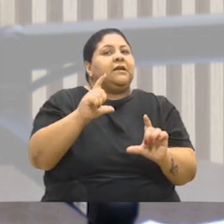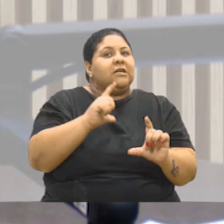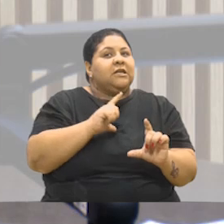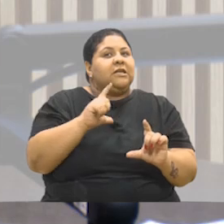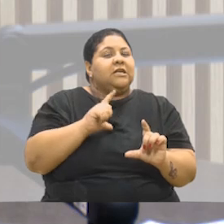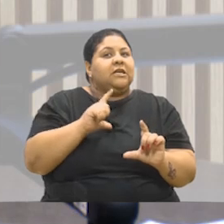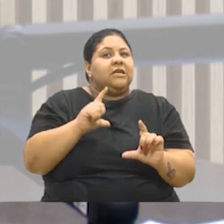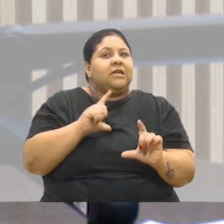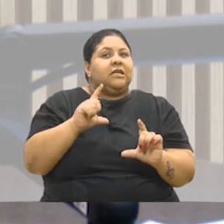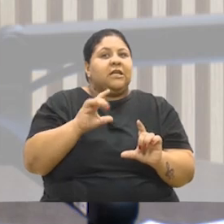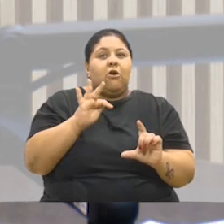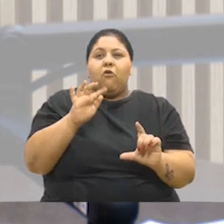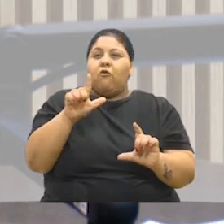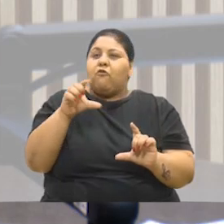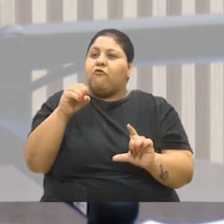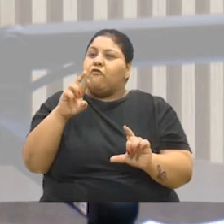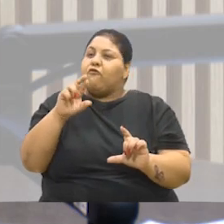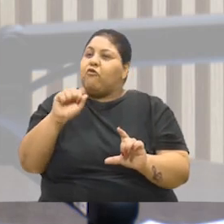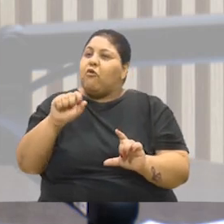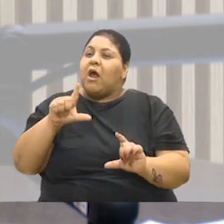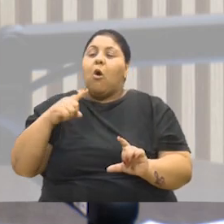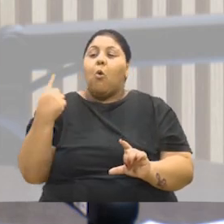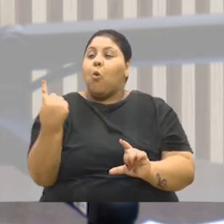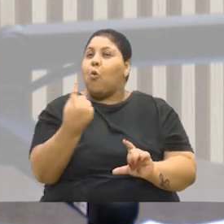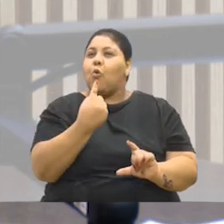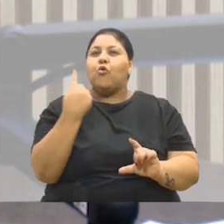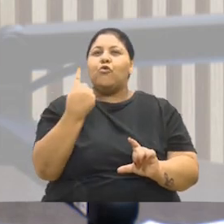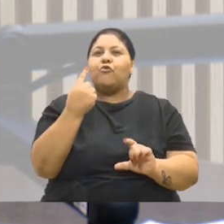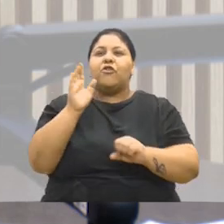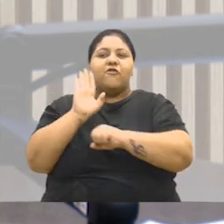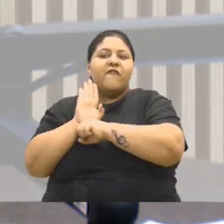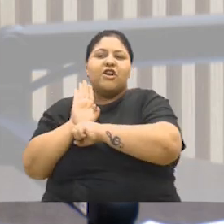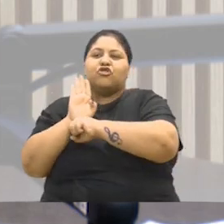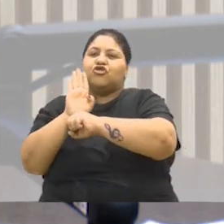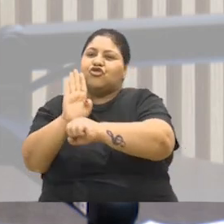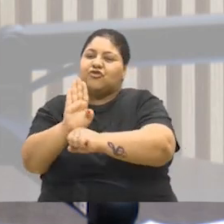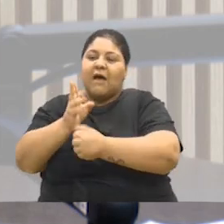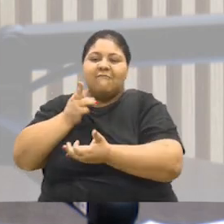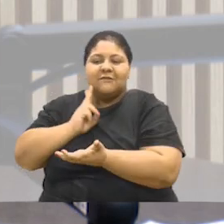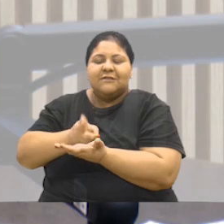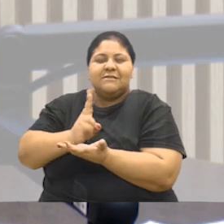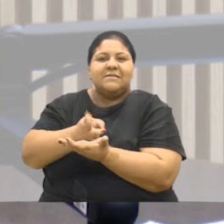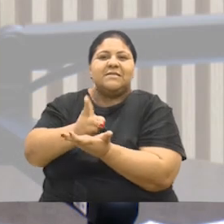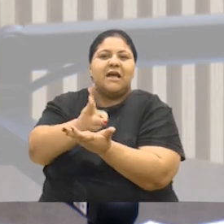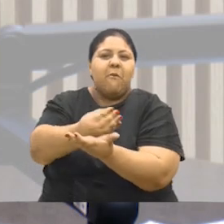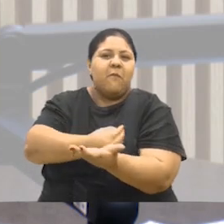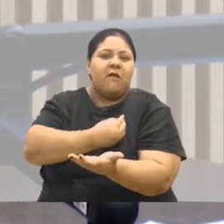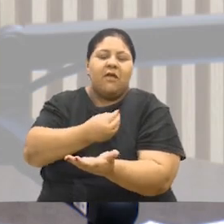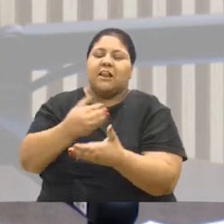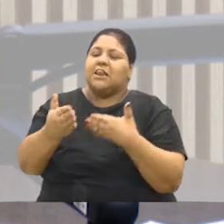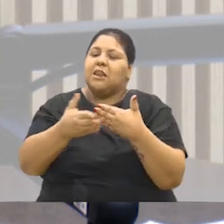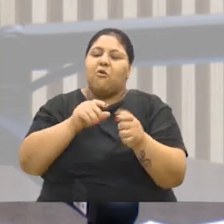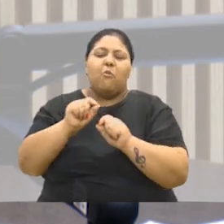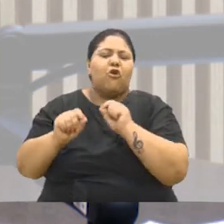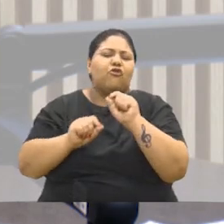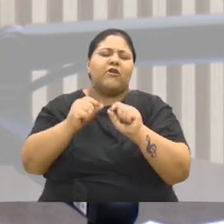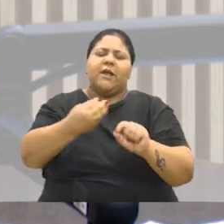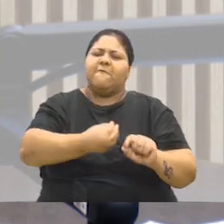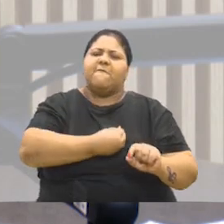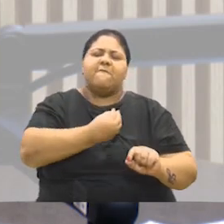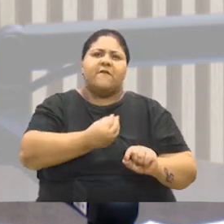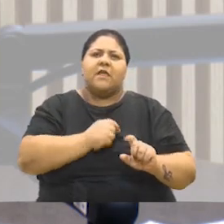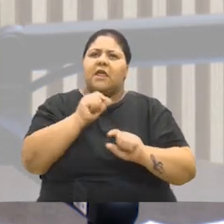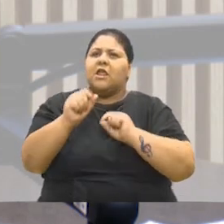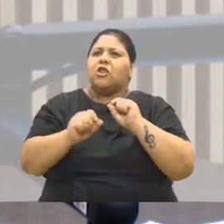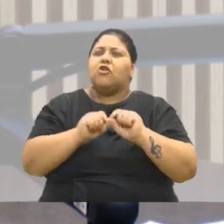único, exclusivo, que vai acompanhar ela por toda a vida. Não importa o que ela esteja passando, não importa qual a necessidade